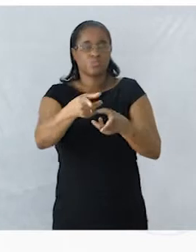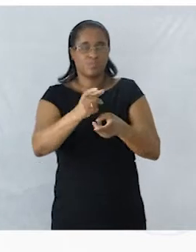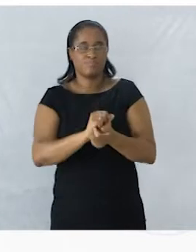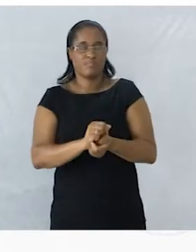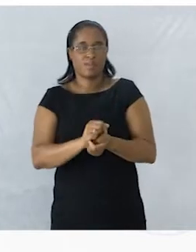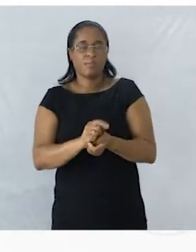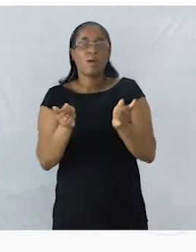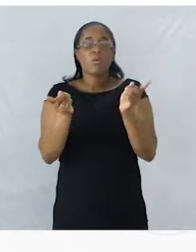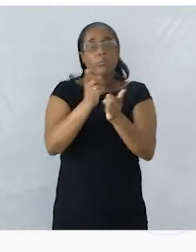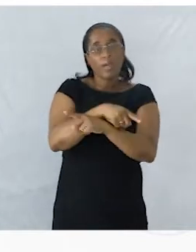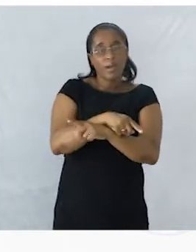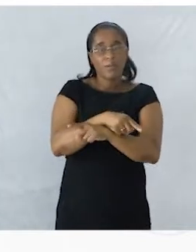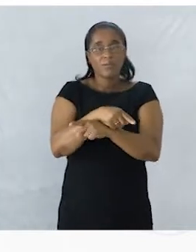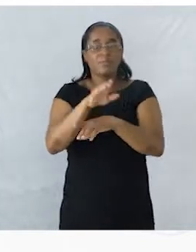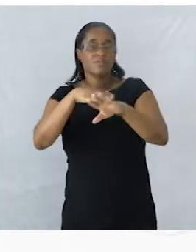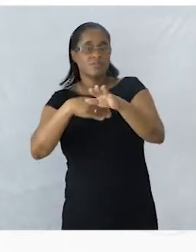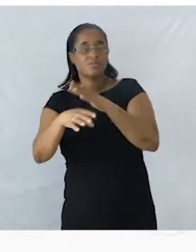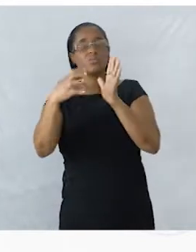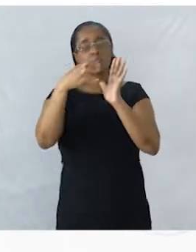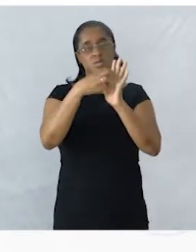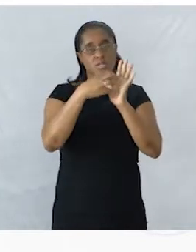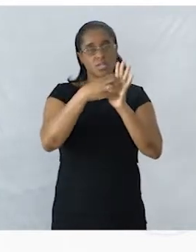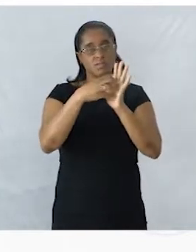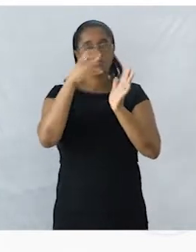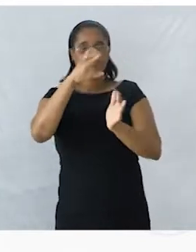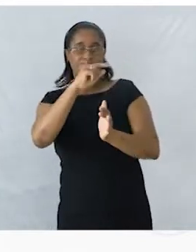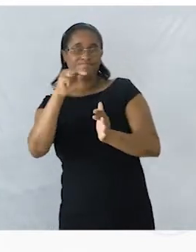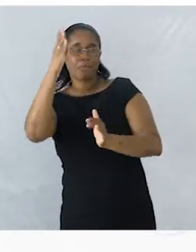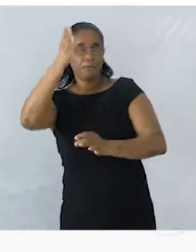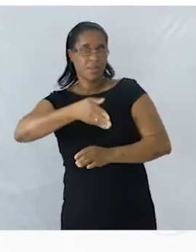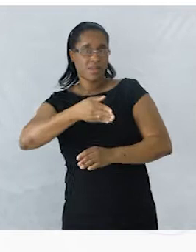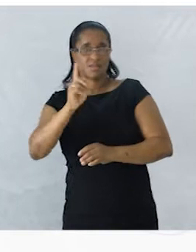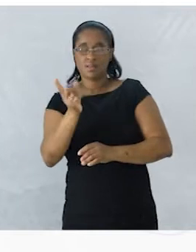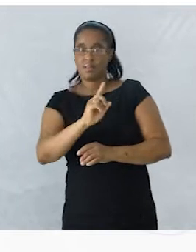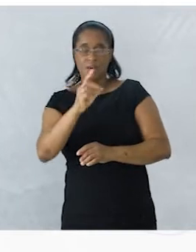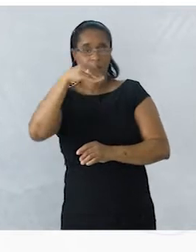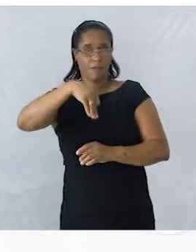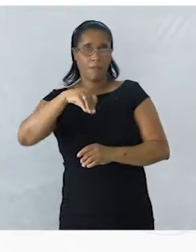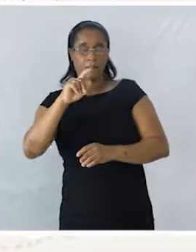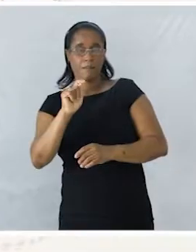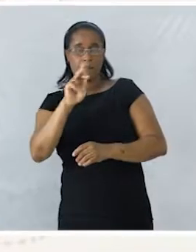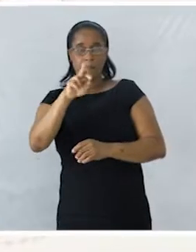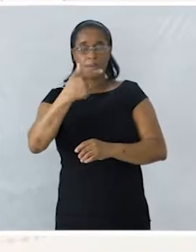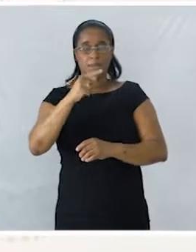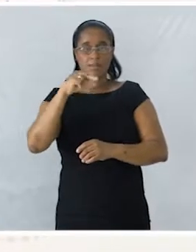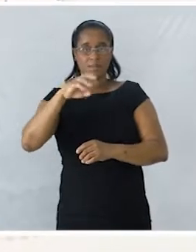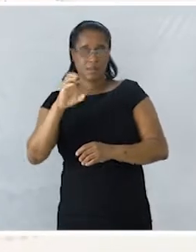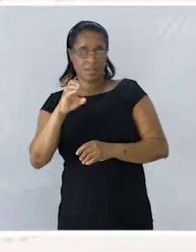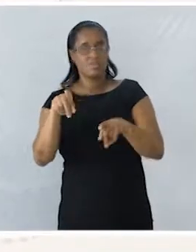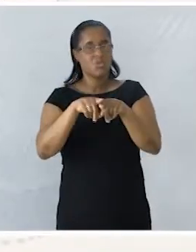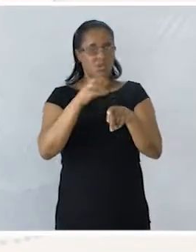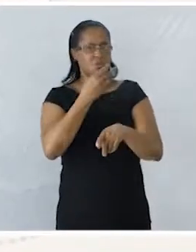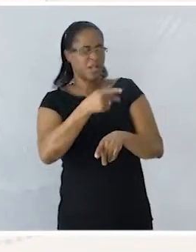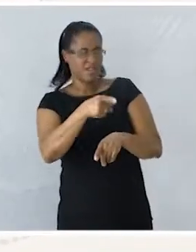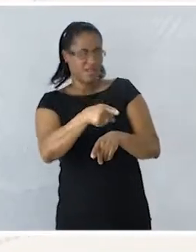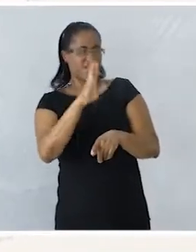Para o contrário, empregamos o símbolo não pertence. Como eu expliquei aqui, se o elemento está fora do conjunto, ele